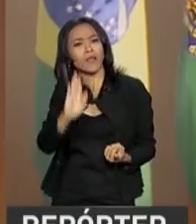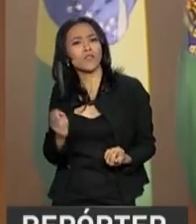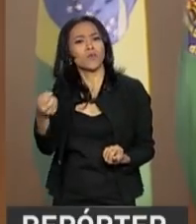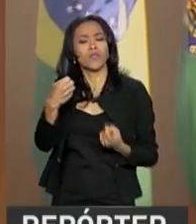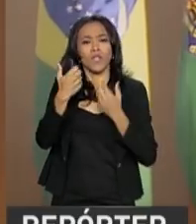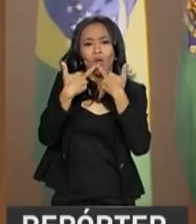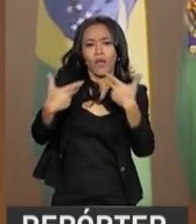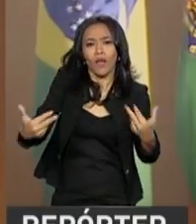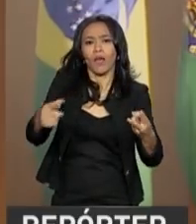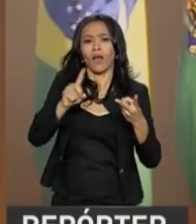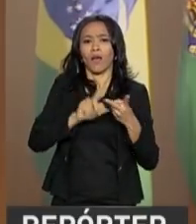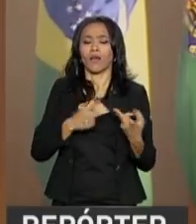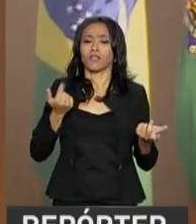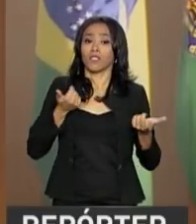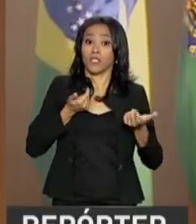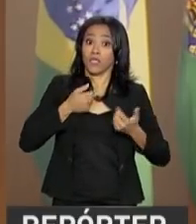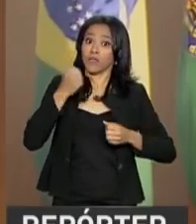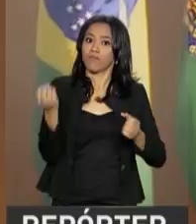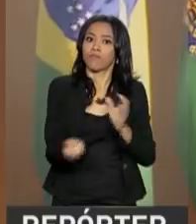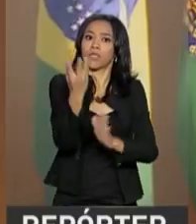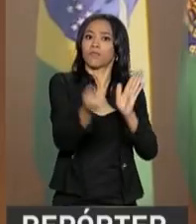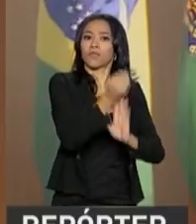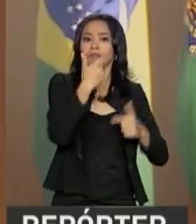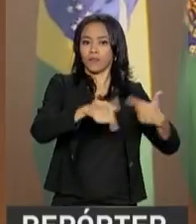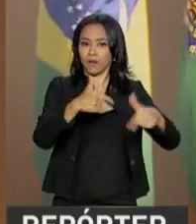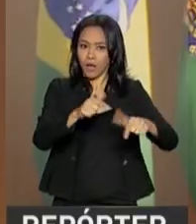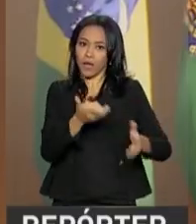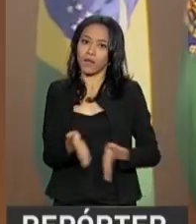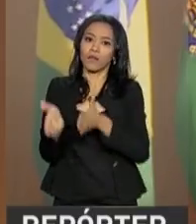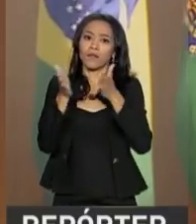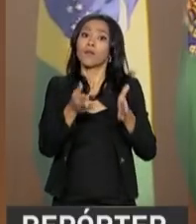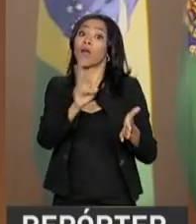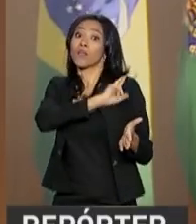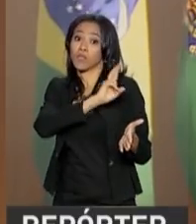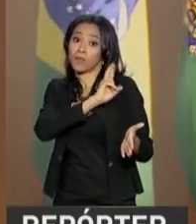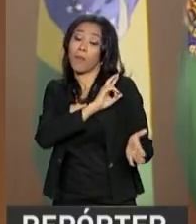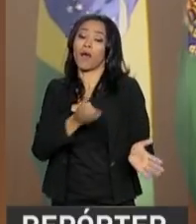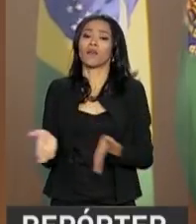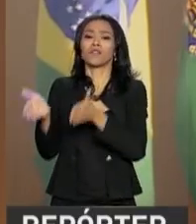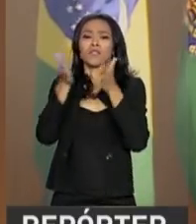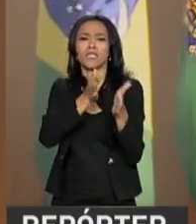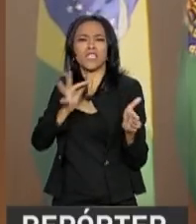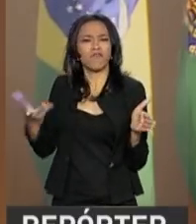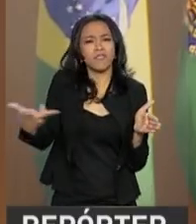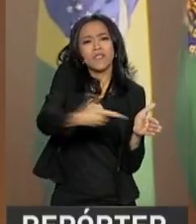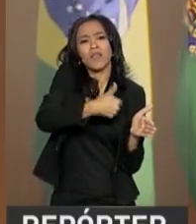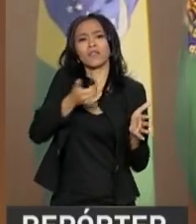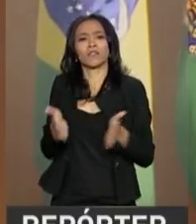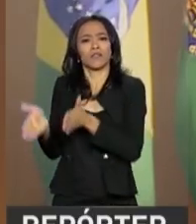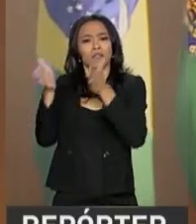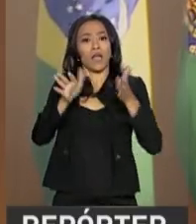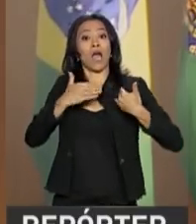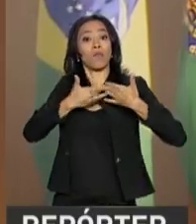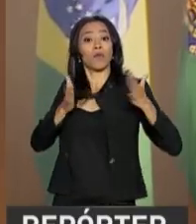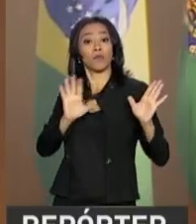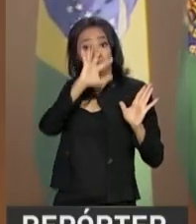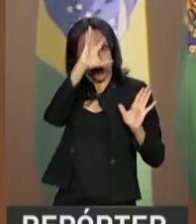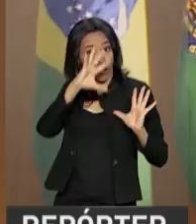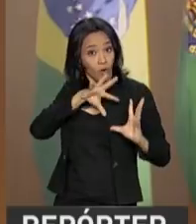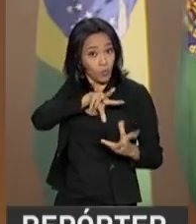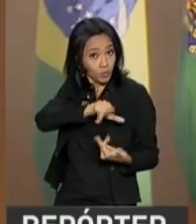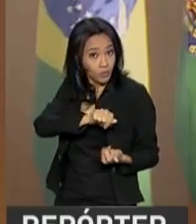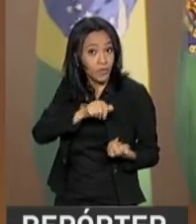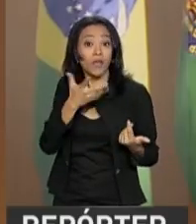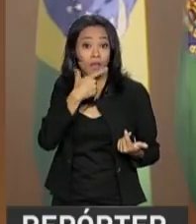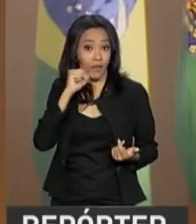crescimento, da geração de empregos. É o Brasil da responsabilidade, da eficiência, da abertura ao mundo. Quem quer investir no